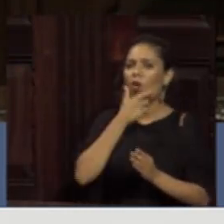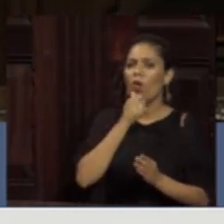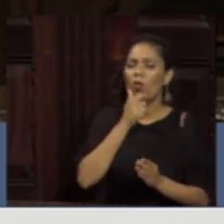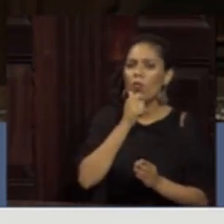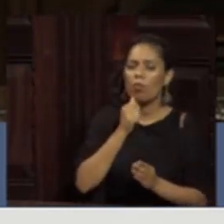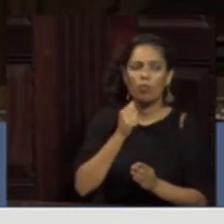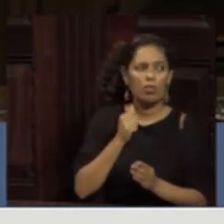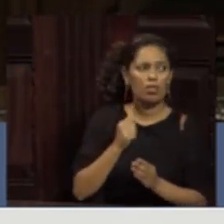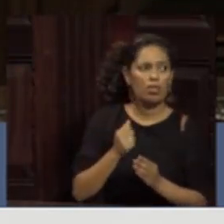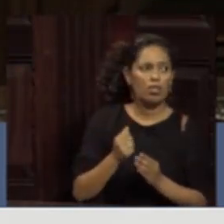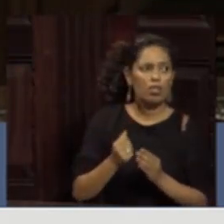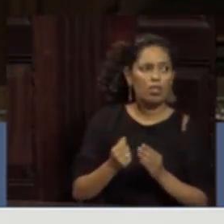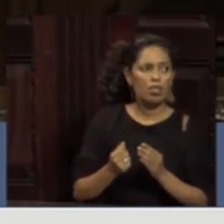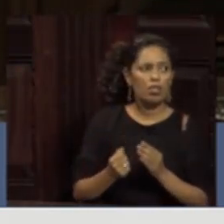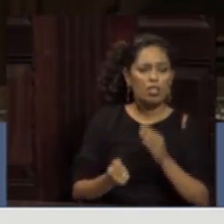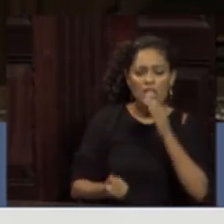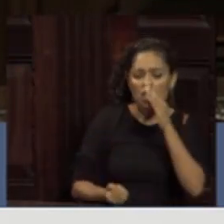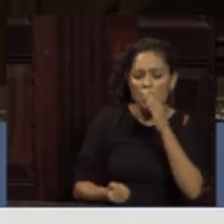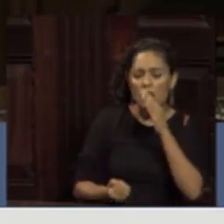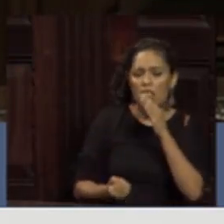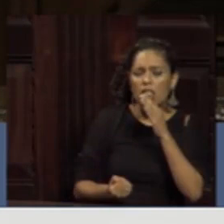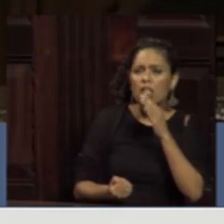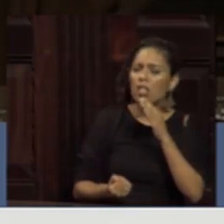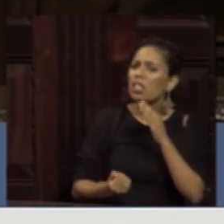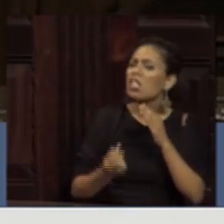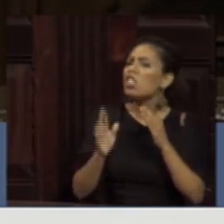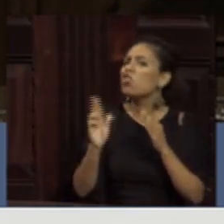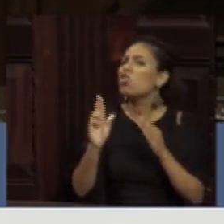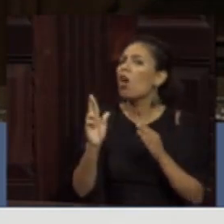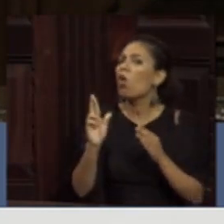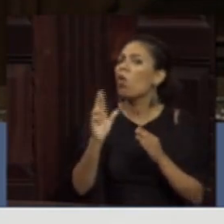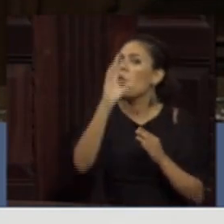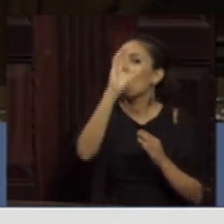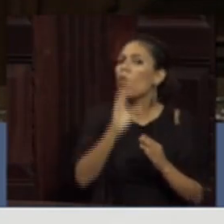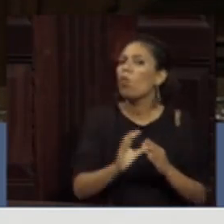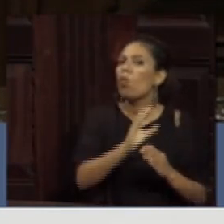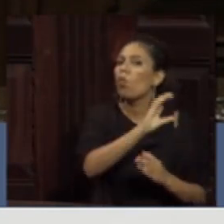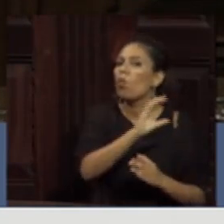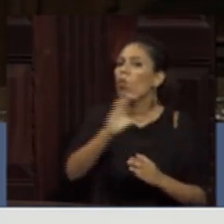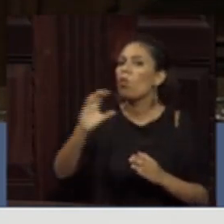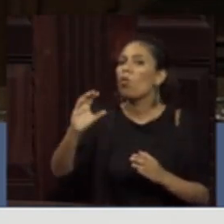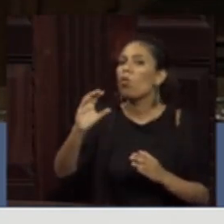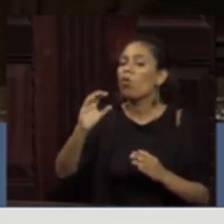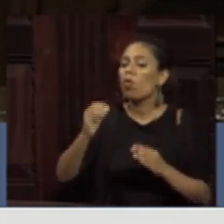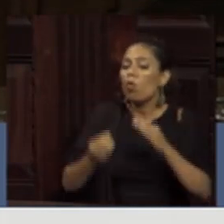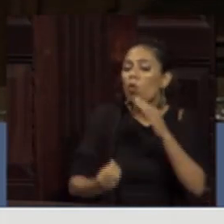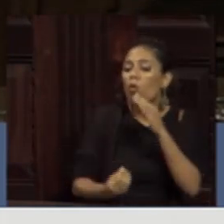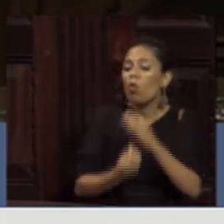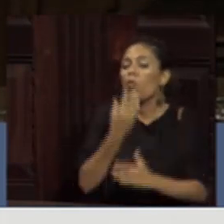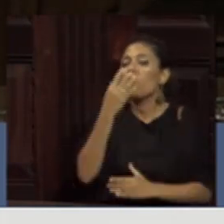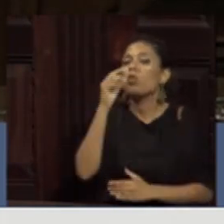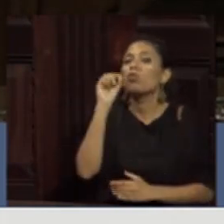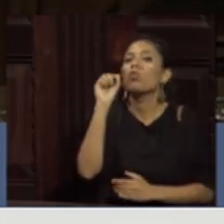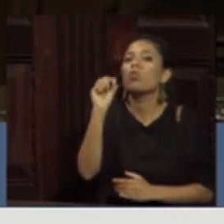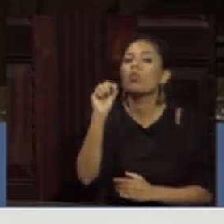fortemente no seio da Igreja Católica o culto a Maria.